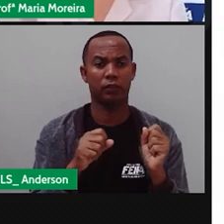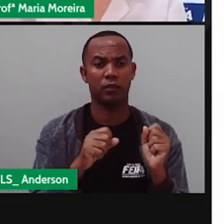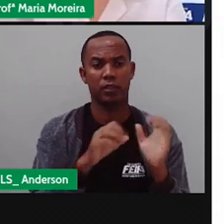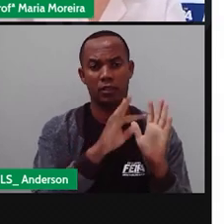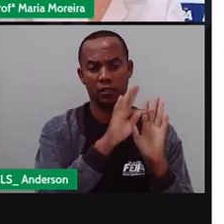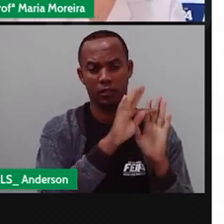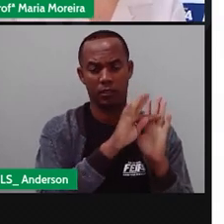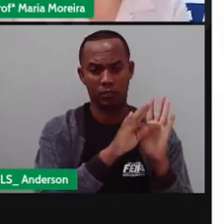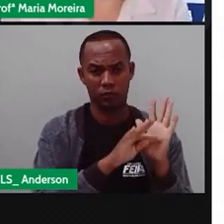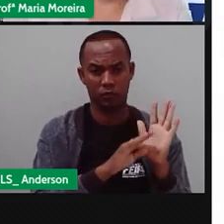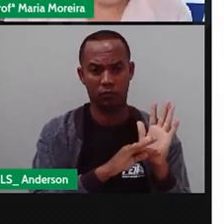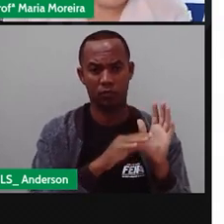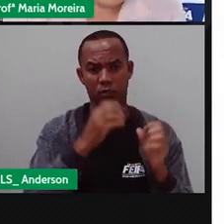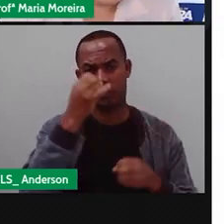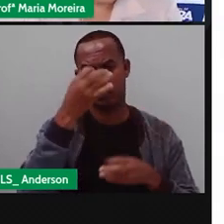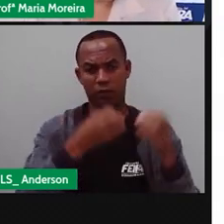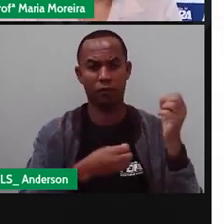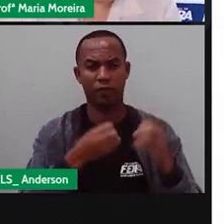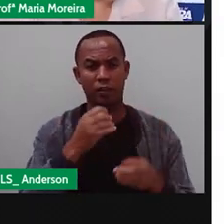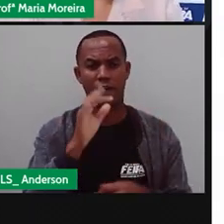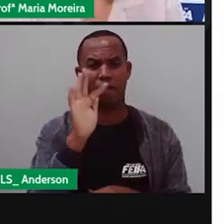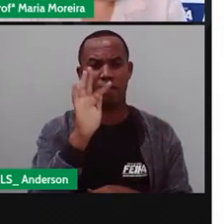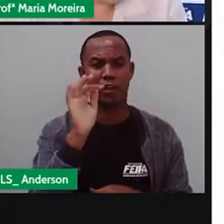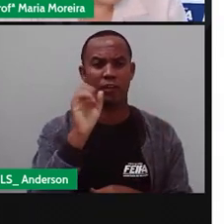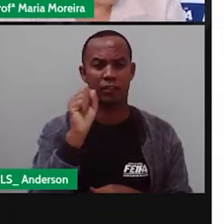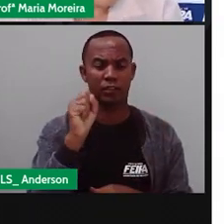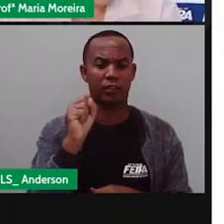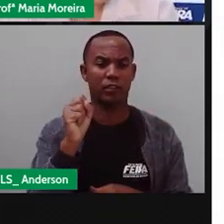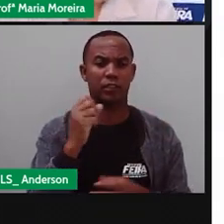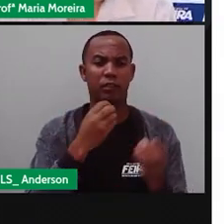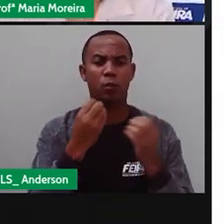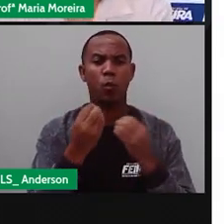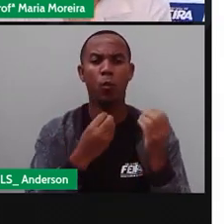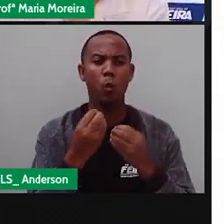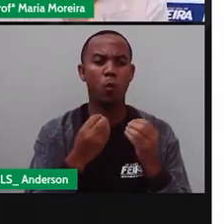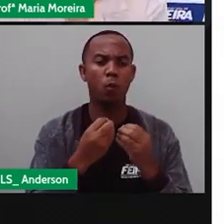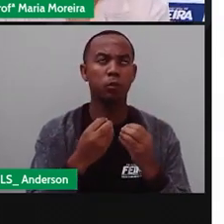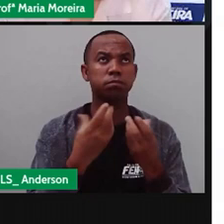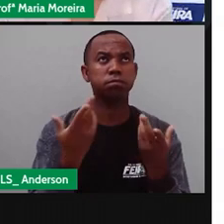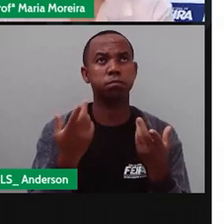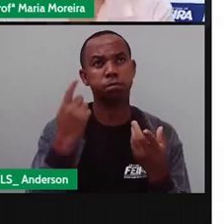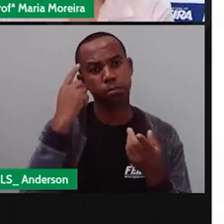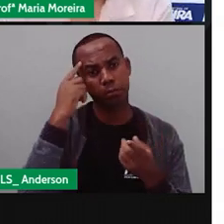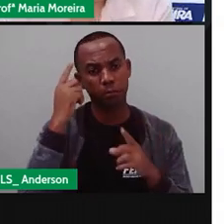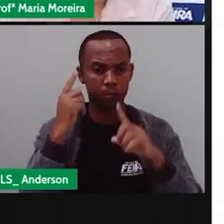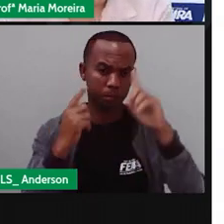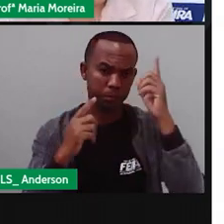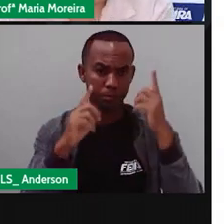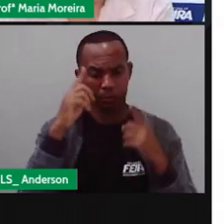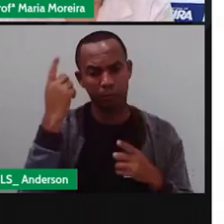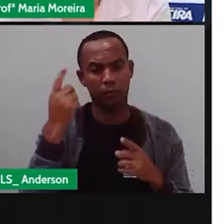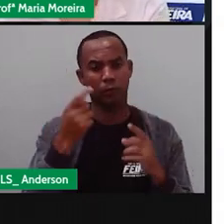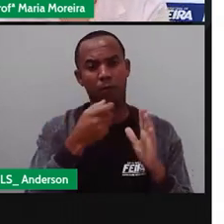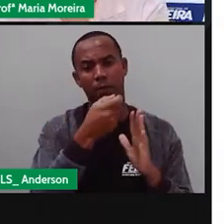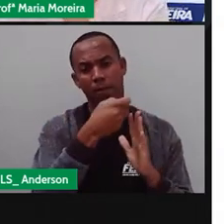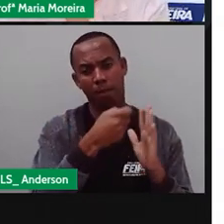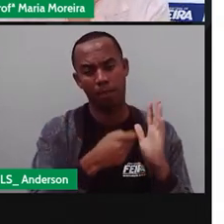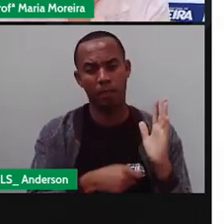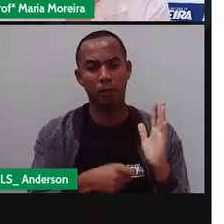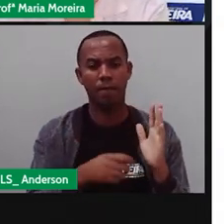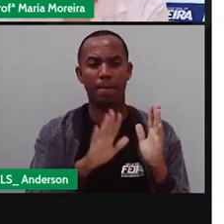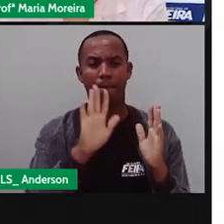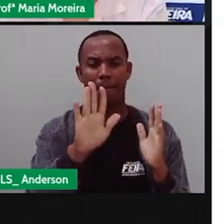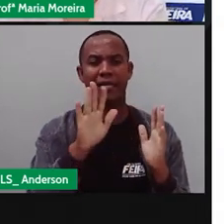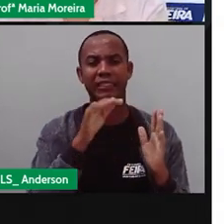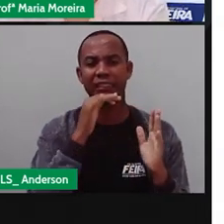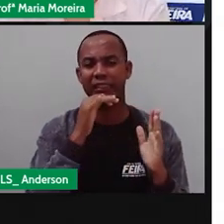por exemplo, sobre Feira de Santana. Posso construir um texto falando sobre Feira de Santana, mas eu não posso falar, escrever um